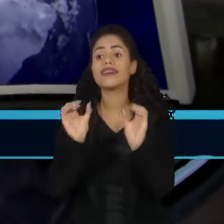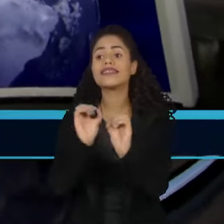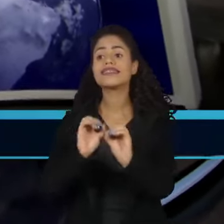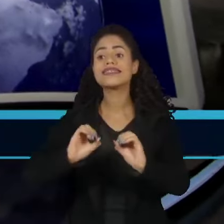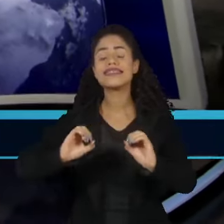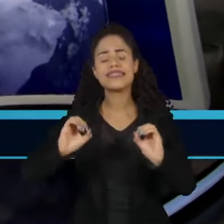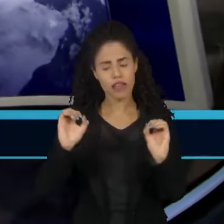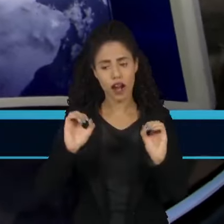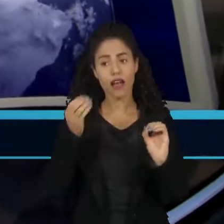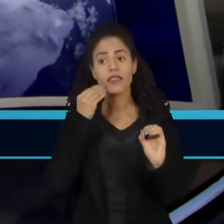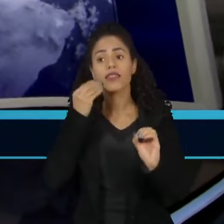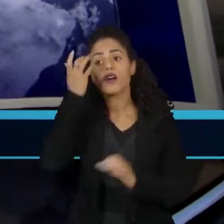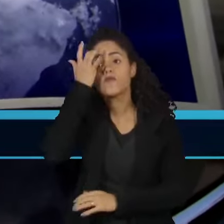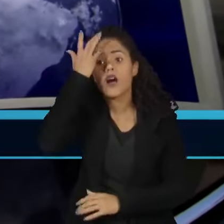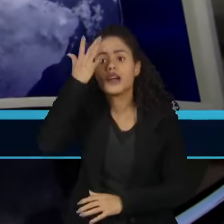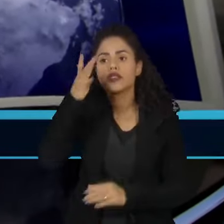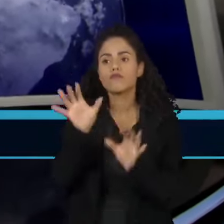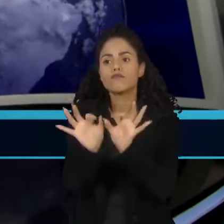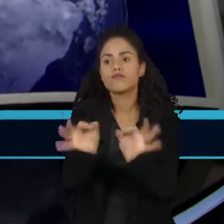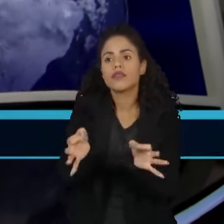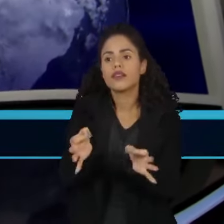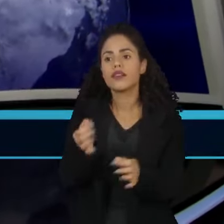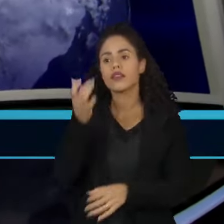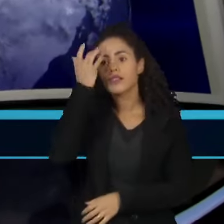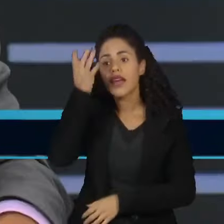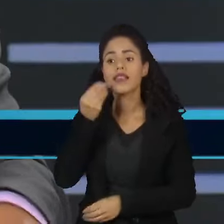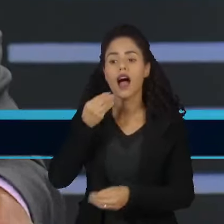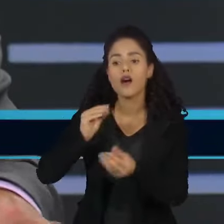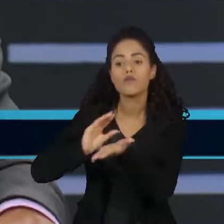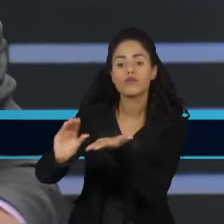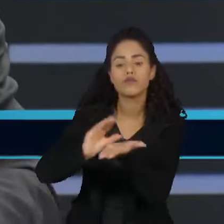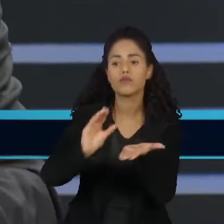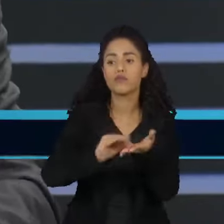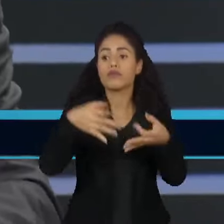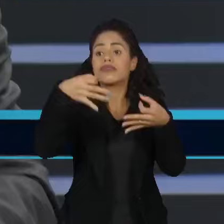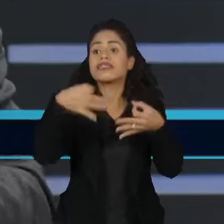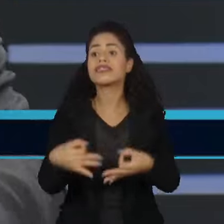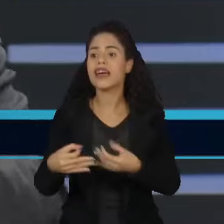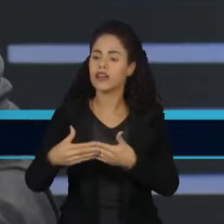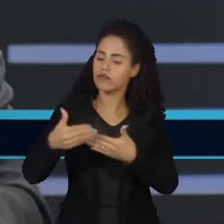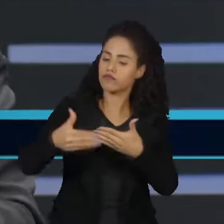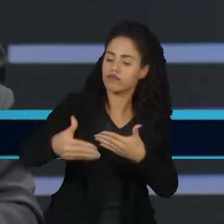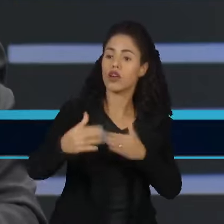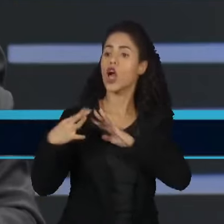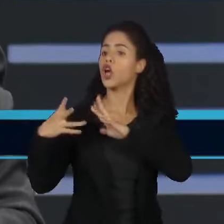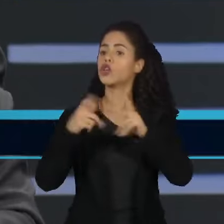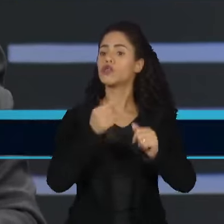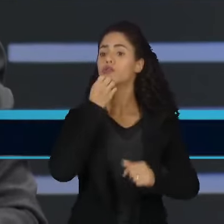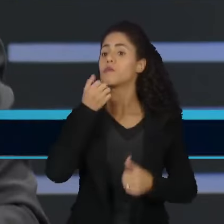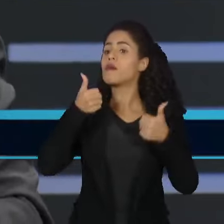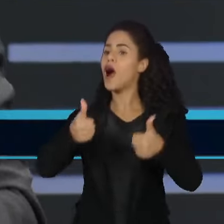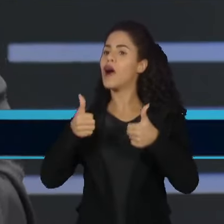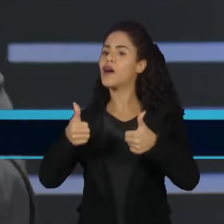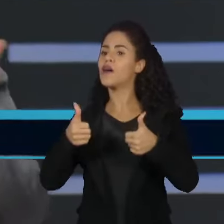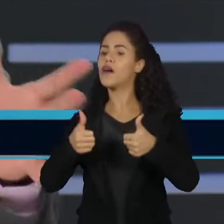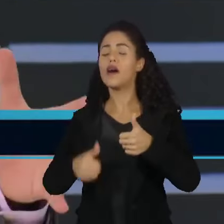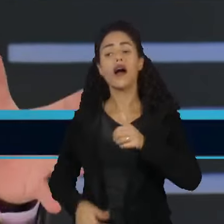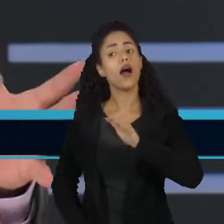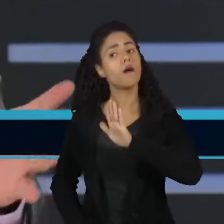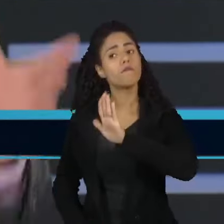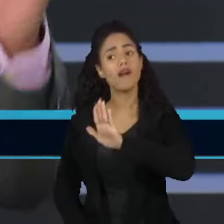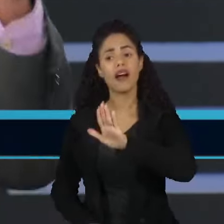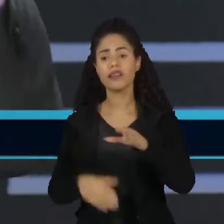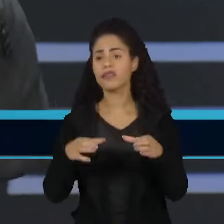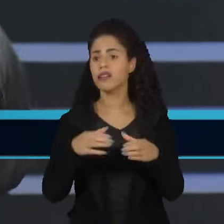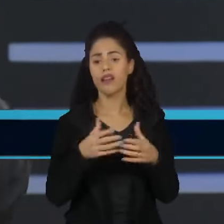reorganizar, facilitar, simplificar, distribuir. Ou seja, no longo prazo, todo mundo sai ganhando com isso. Só que o pessoal não quer